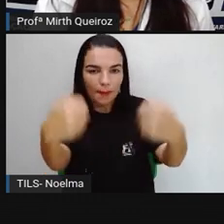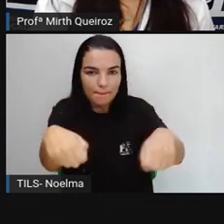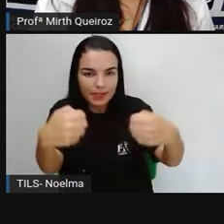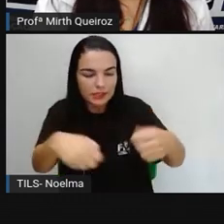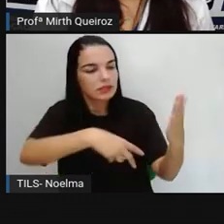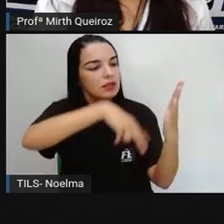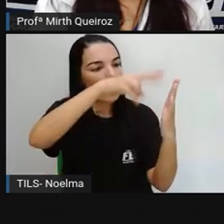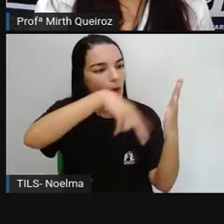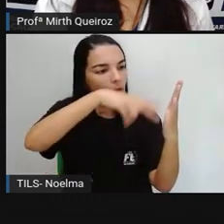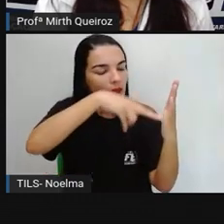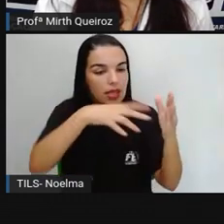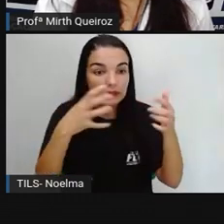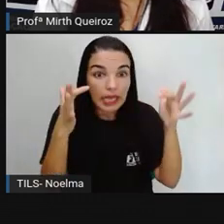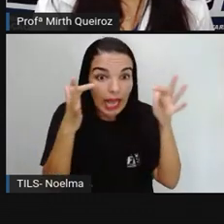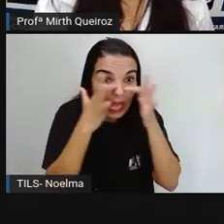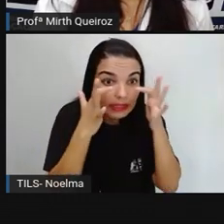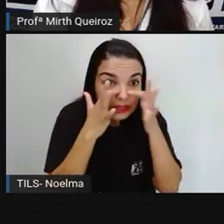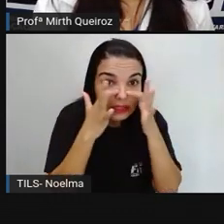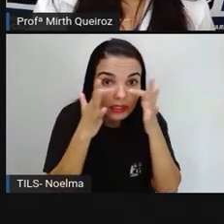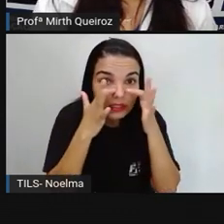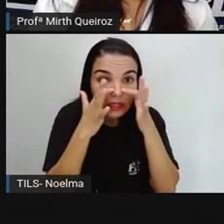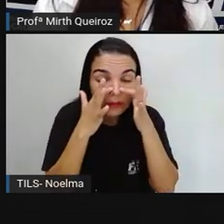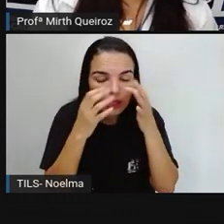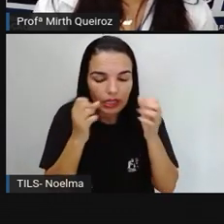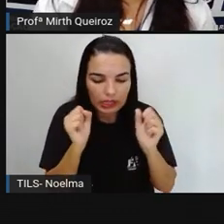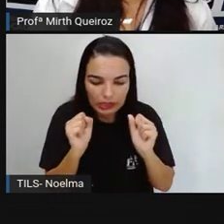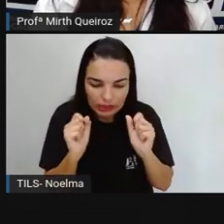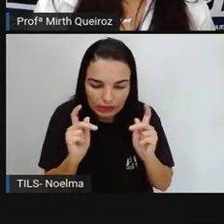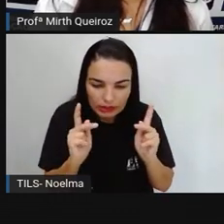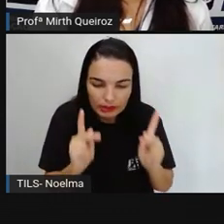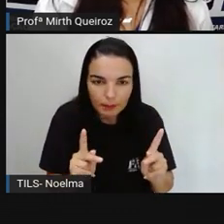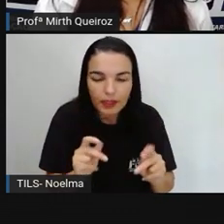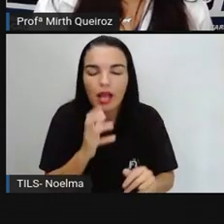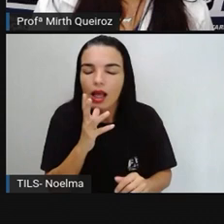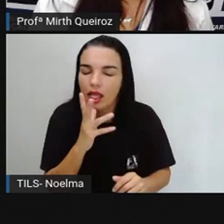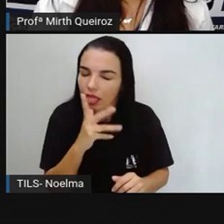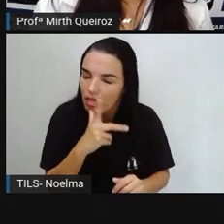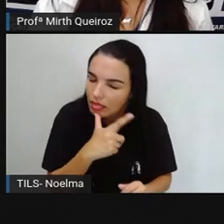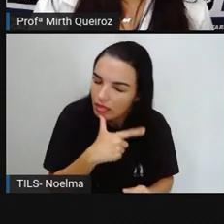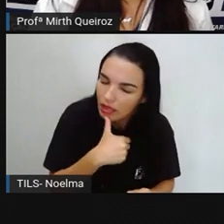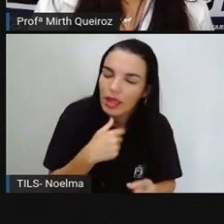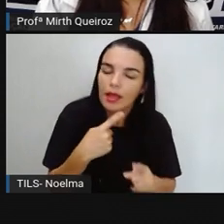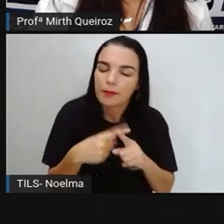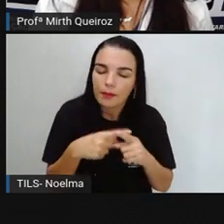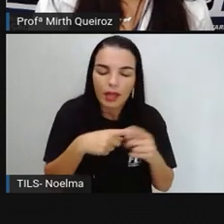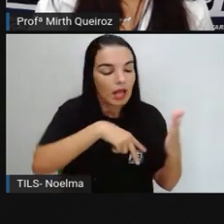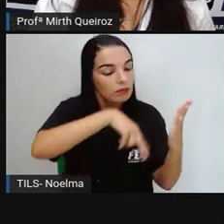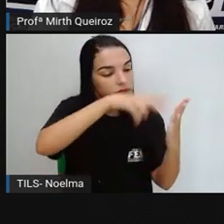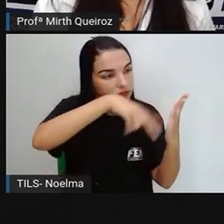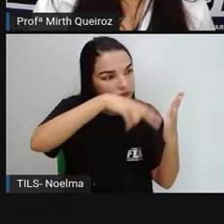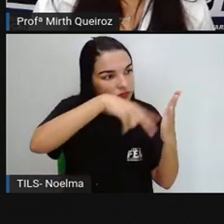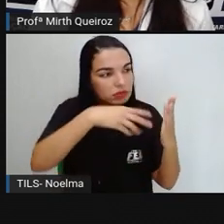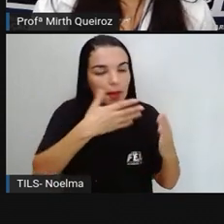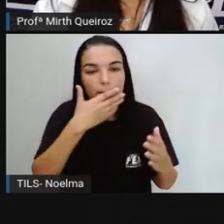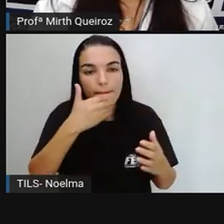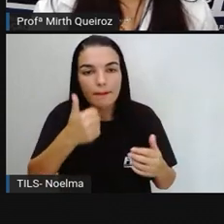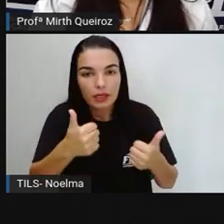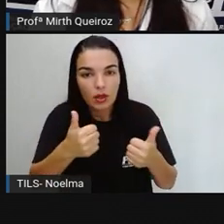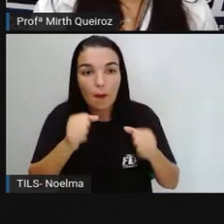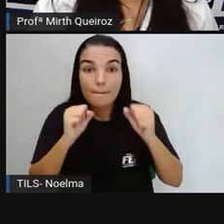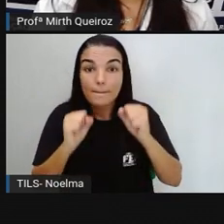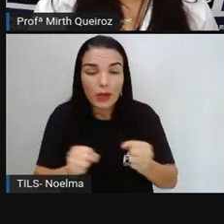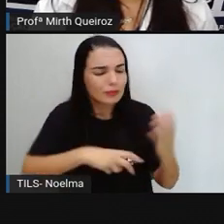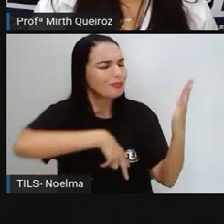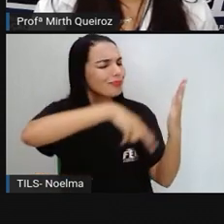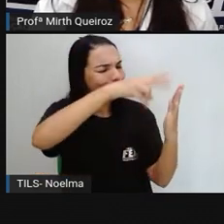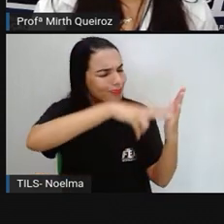ler atentamente o texto, né, de forma lenta também, para que vocês possam compreender melhor. Releia o texto